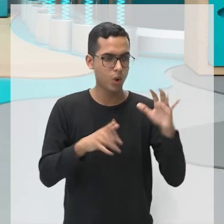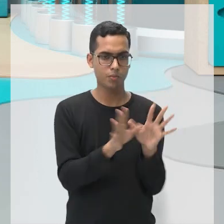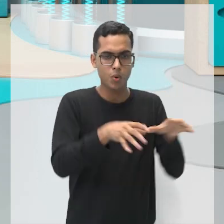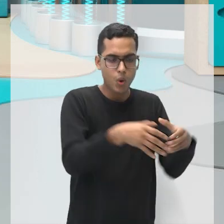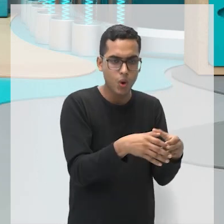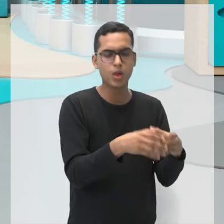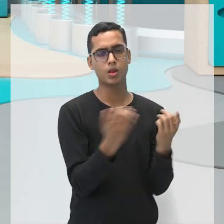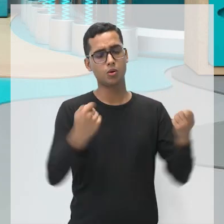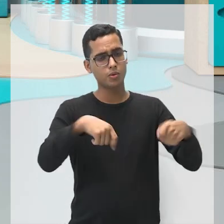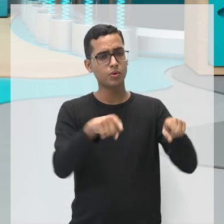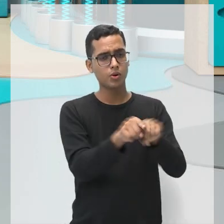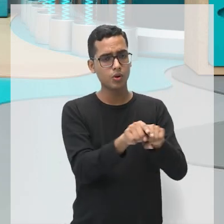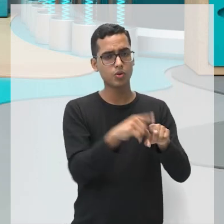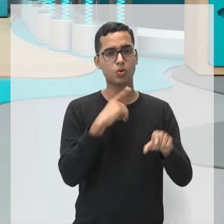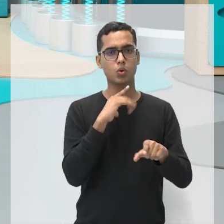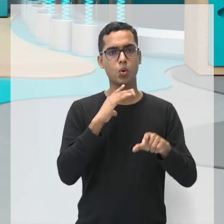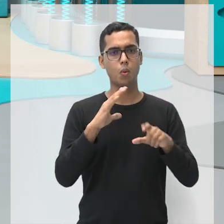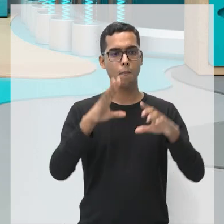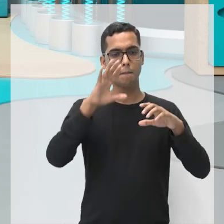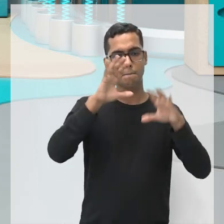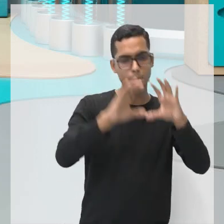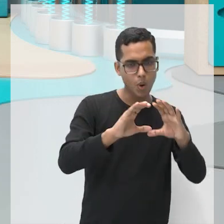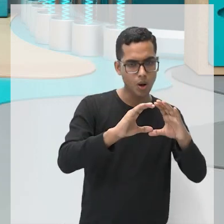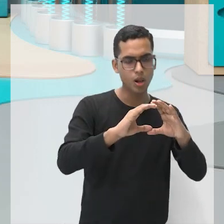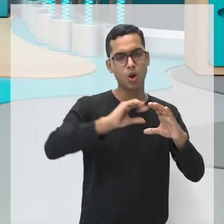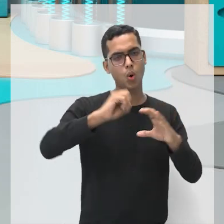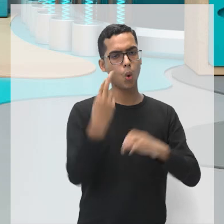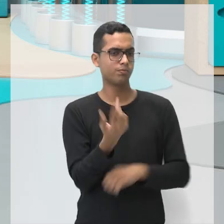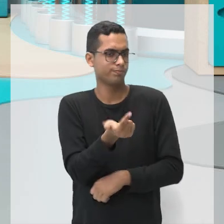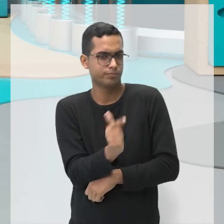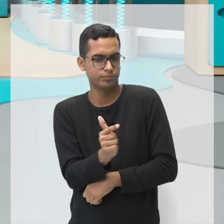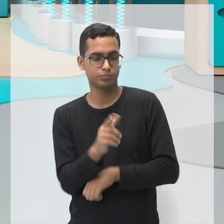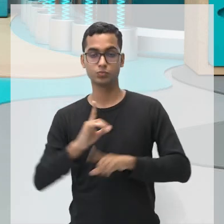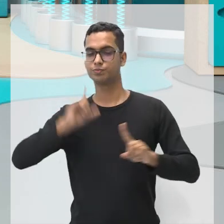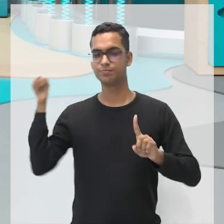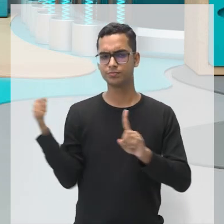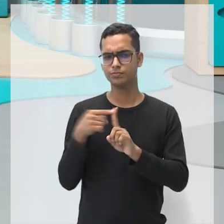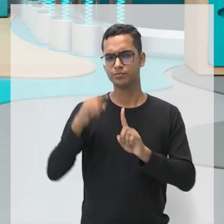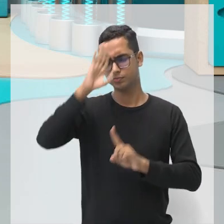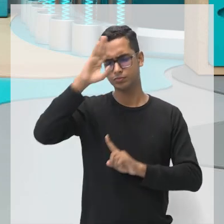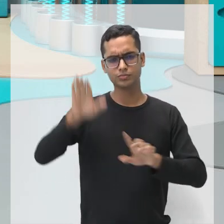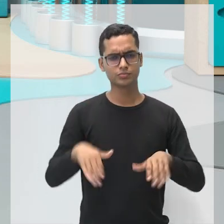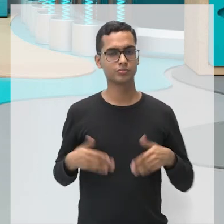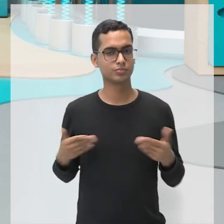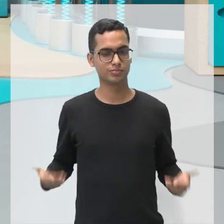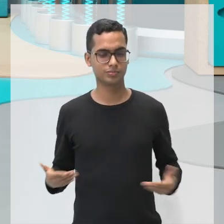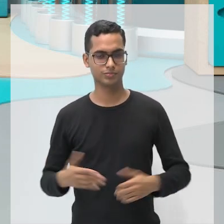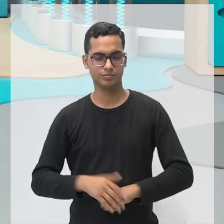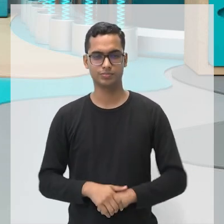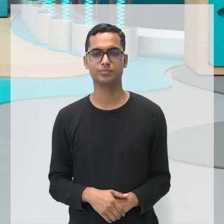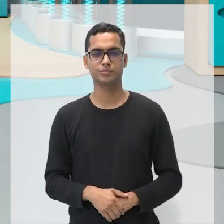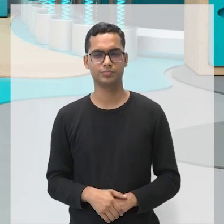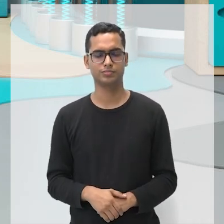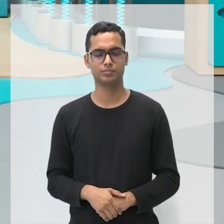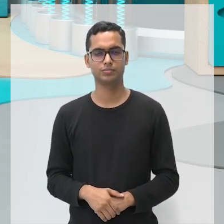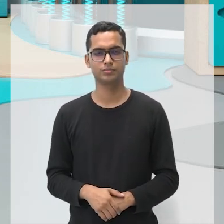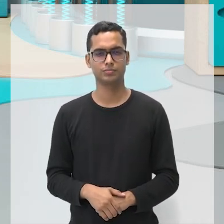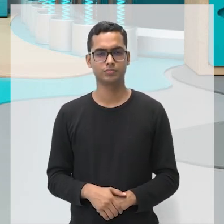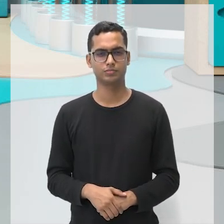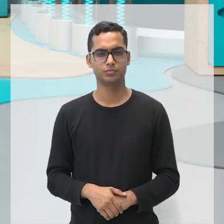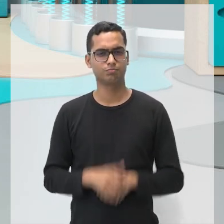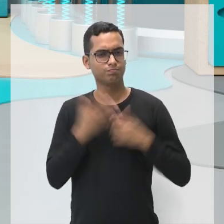sem a bola ali para as crianças, né? O intuito principal dessas modalidades adaptadas é promover